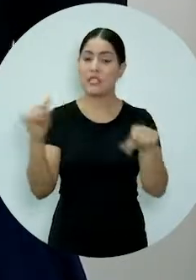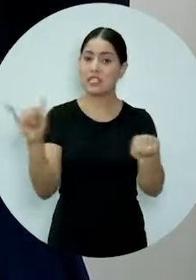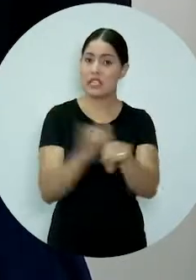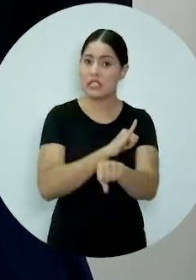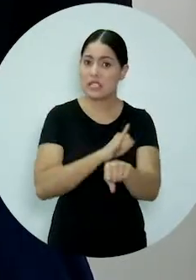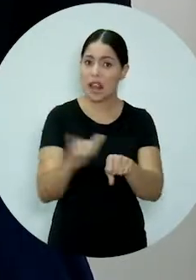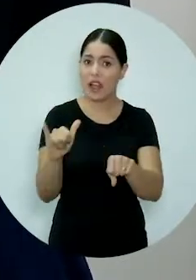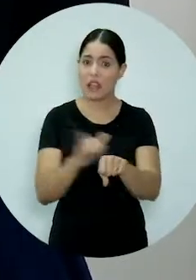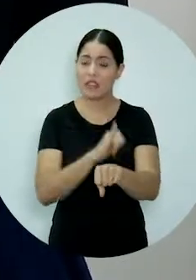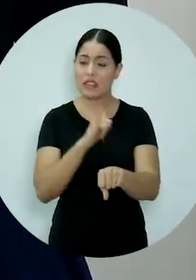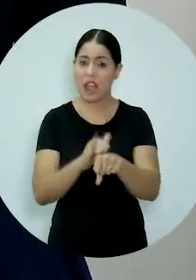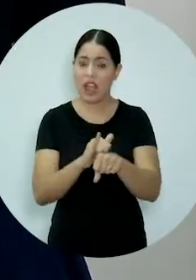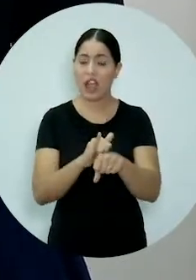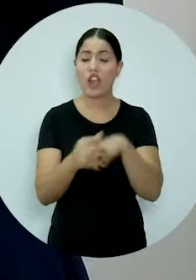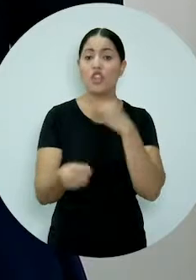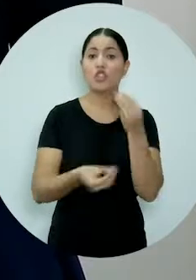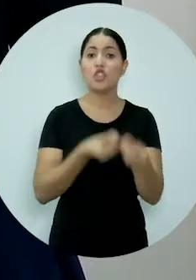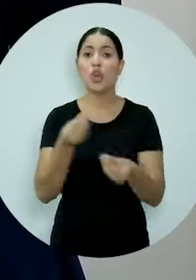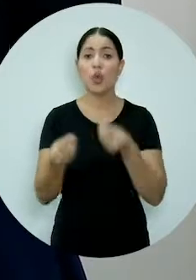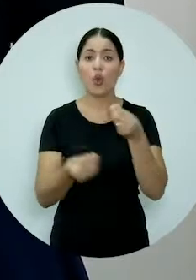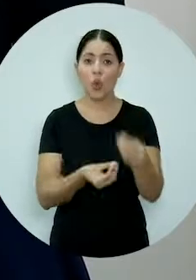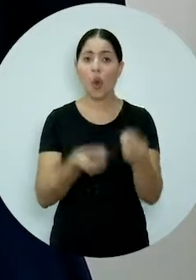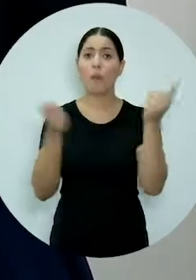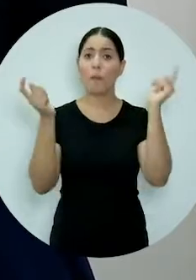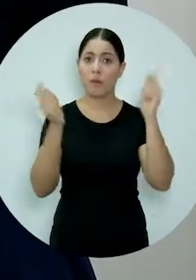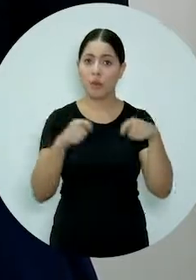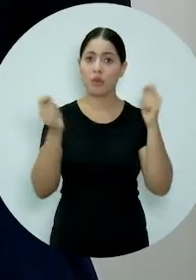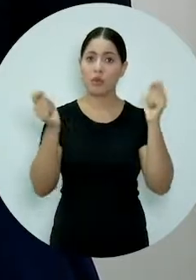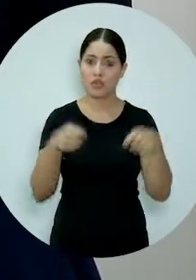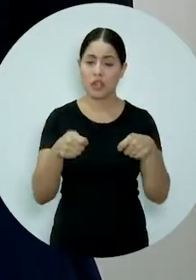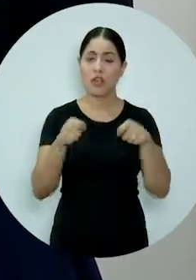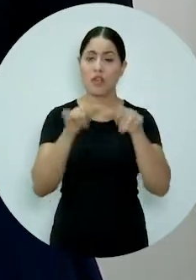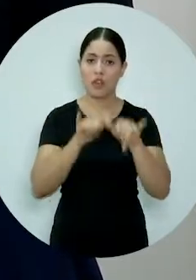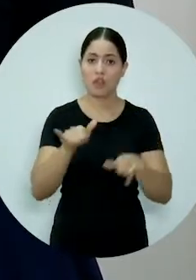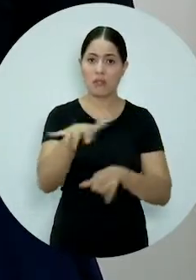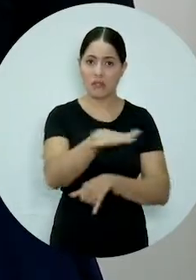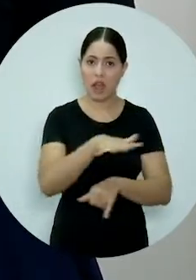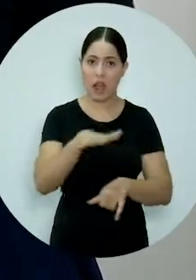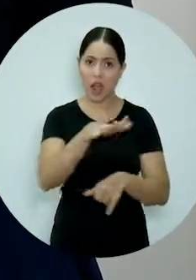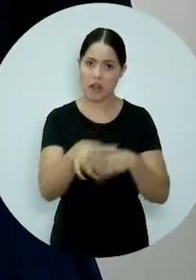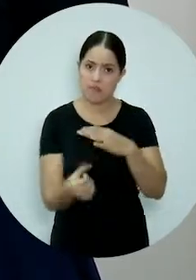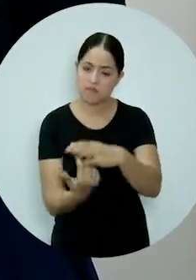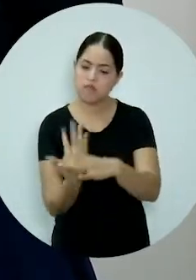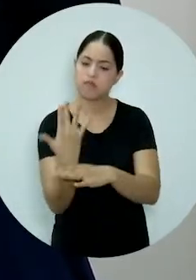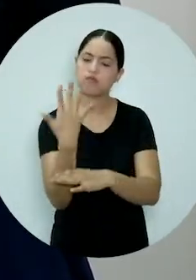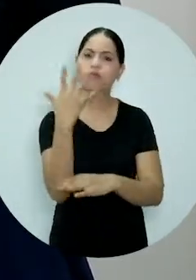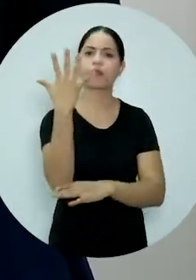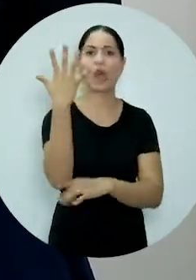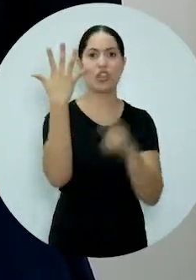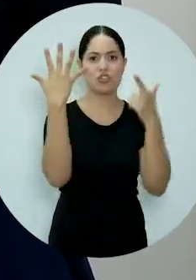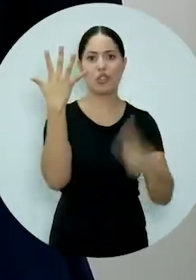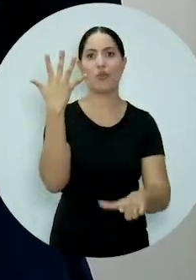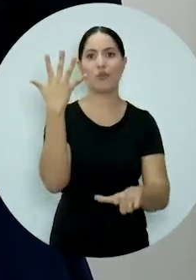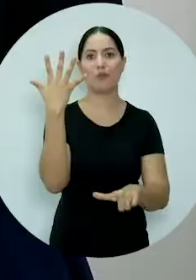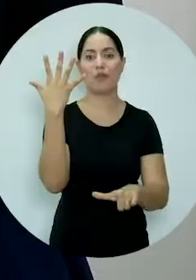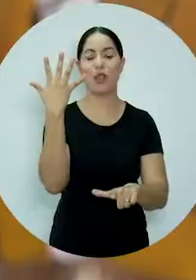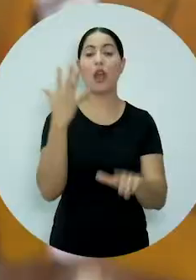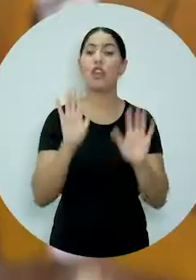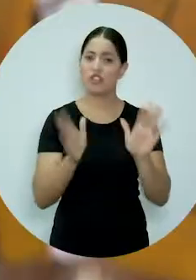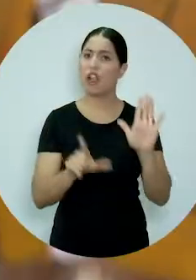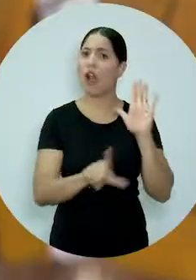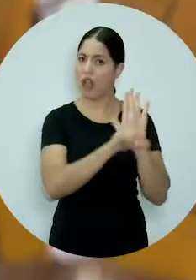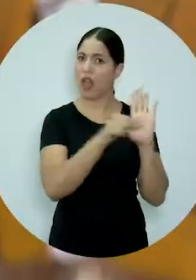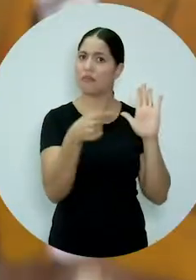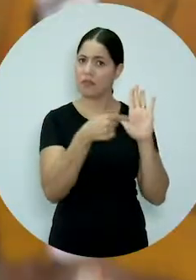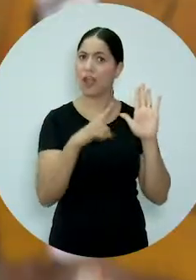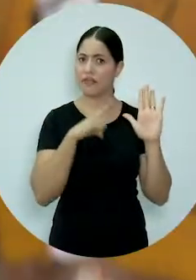encontrar formas, encontrar mecanismos que permita que a área seja novamente recuperada. E a